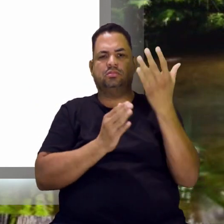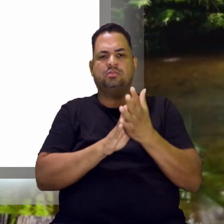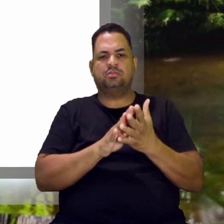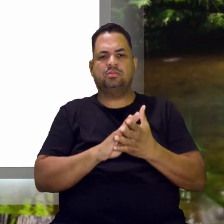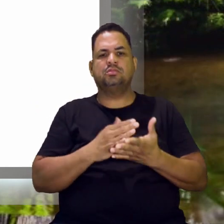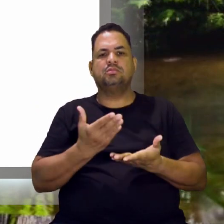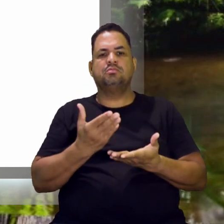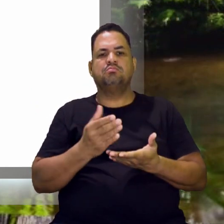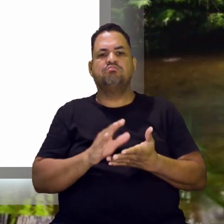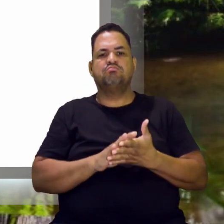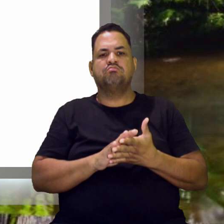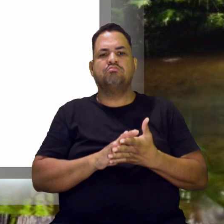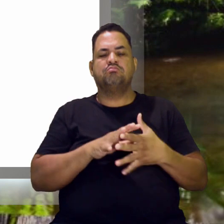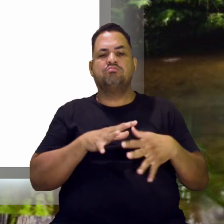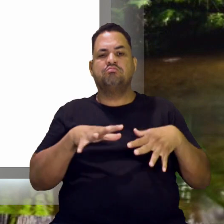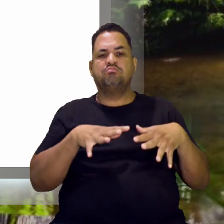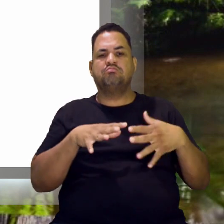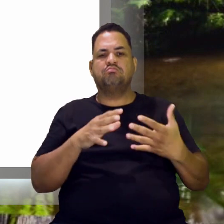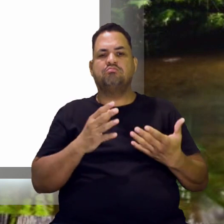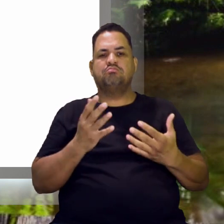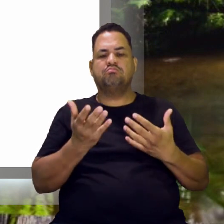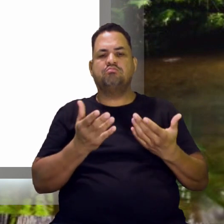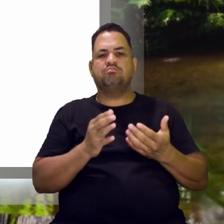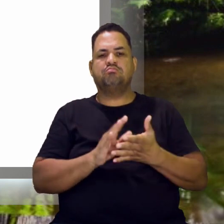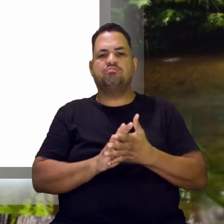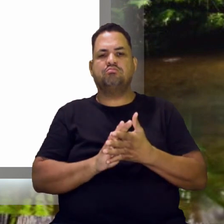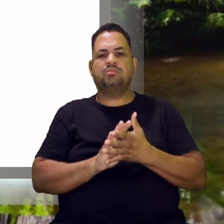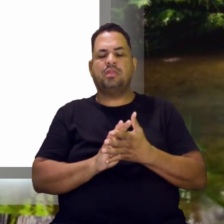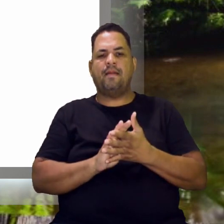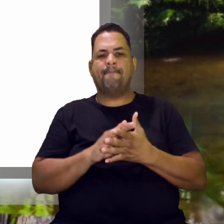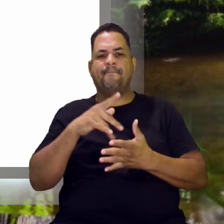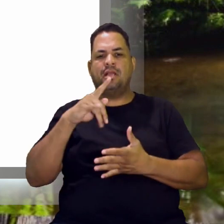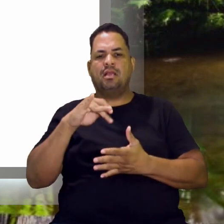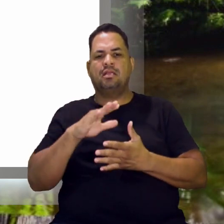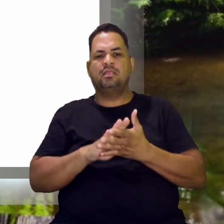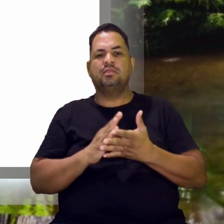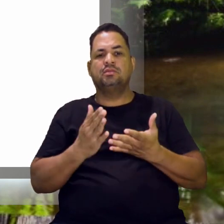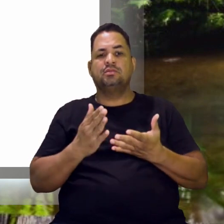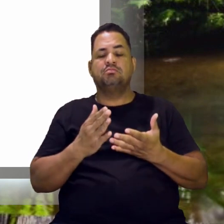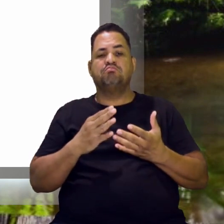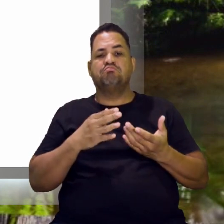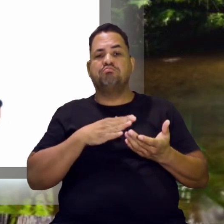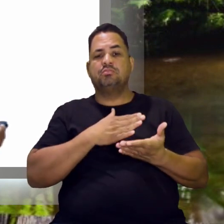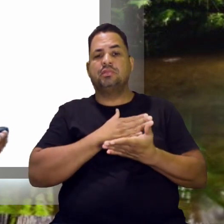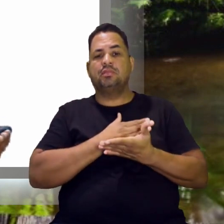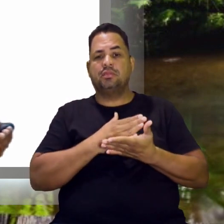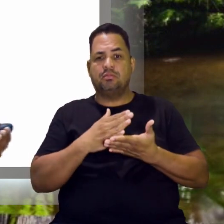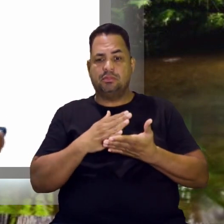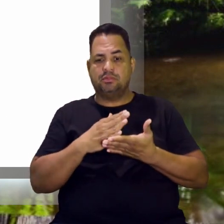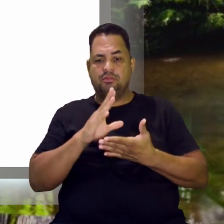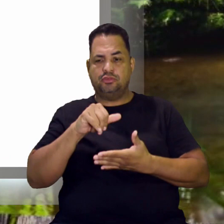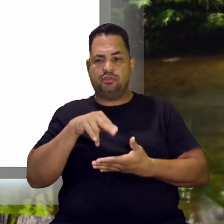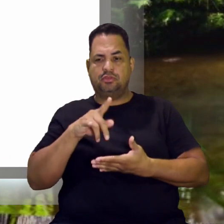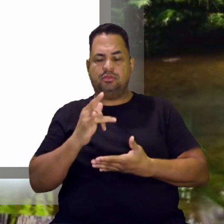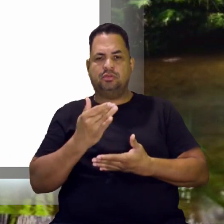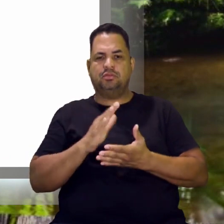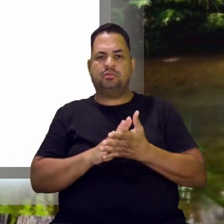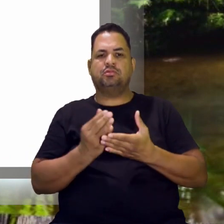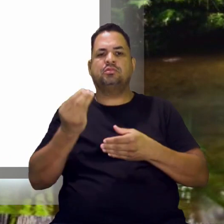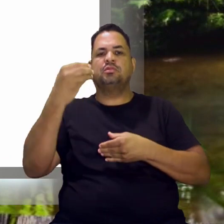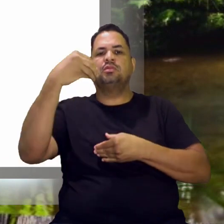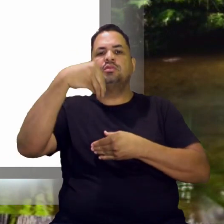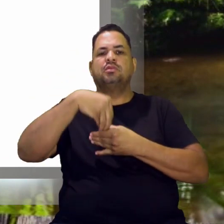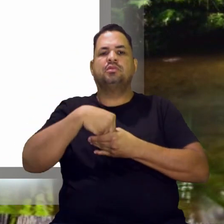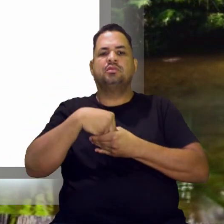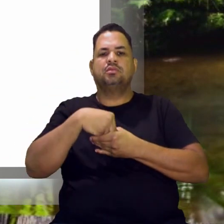da paca? Você não está mexendo no hábitat dela. Você está mexendo no nicho, porque aquilo faz